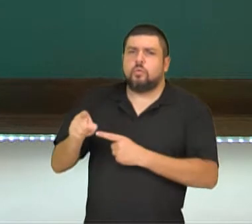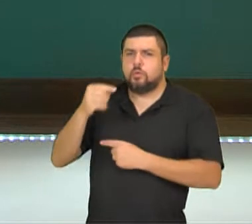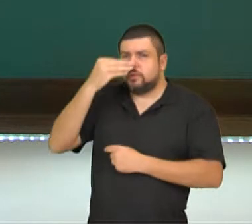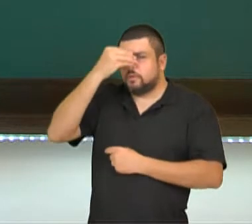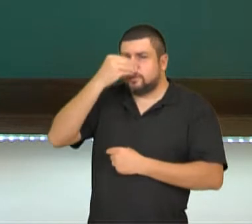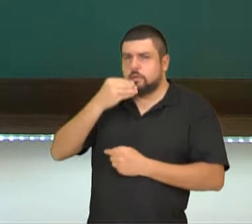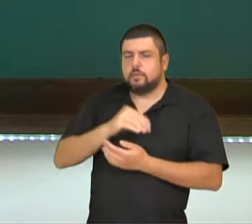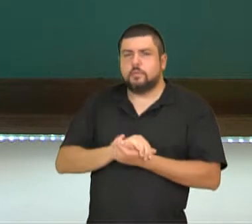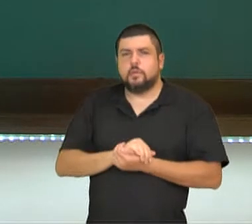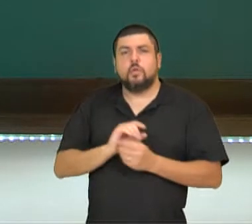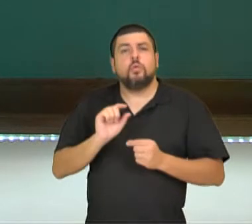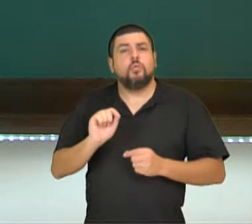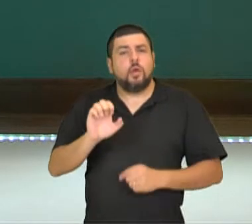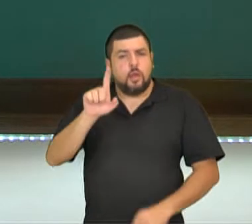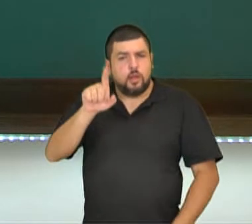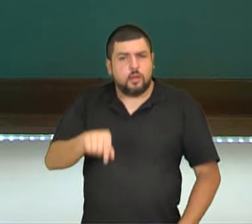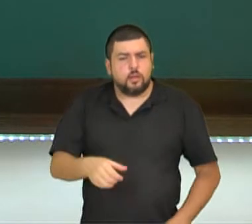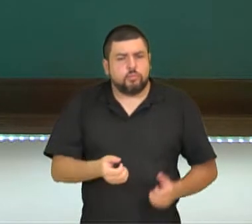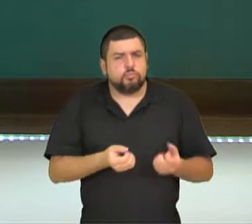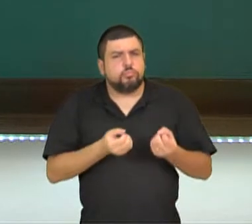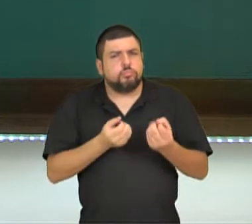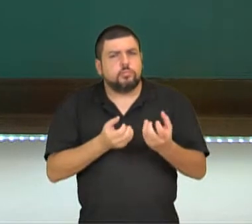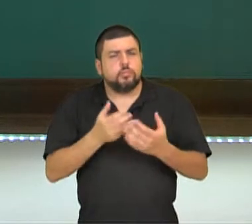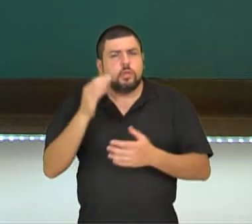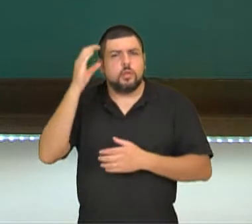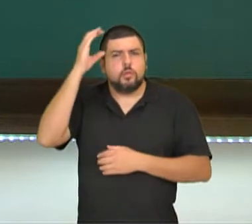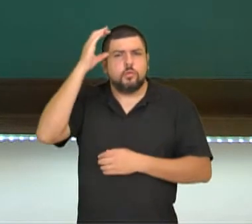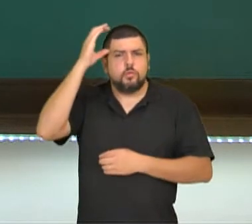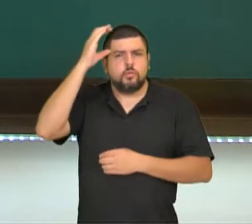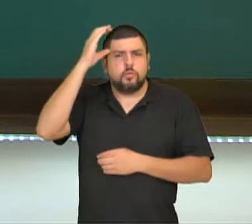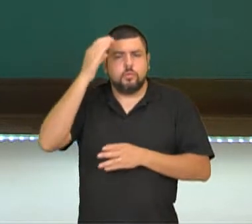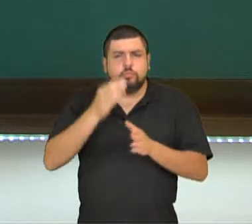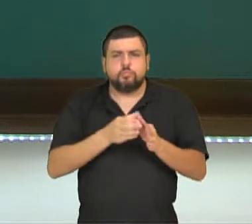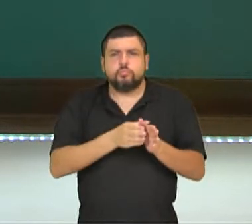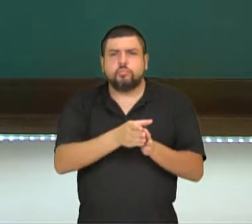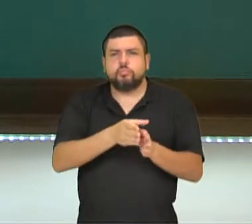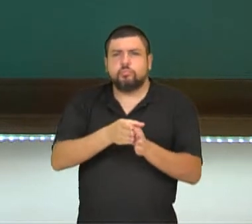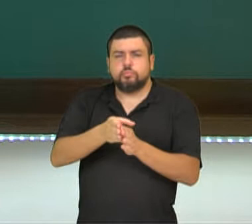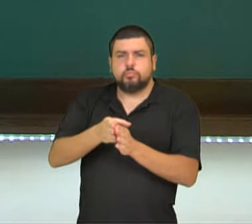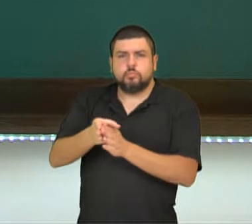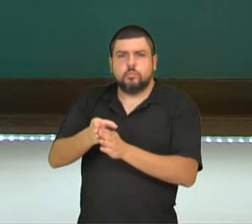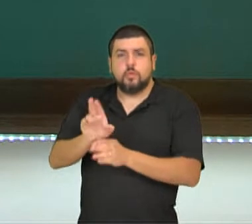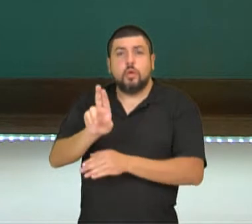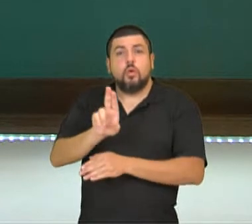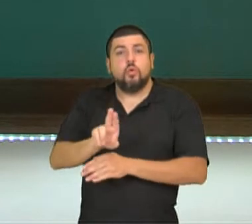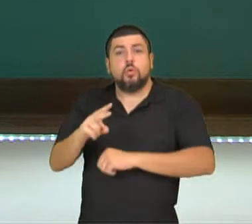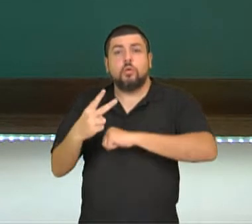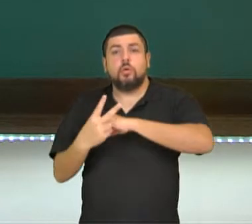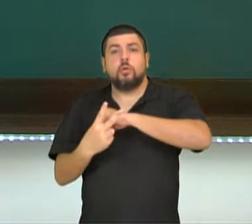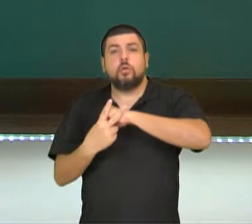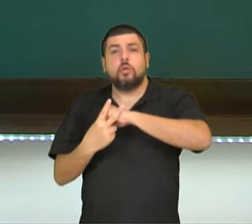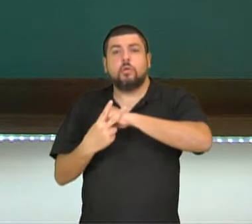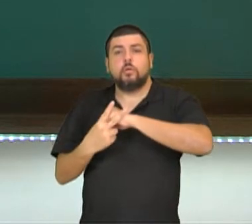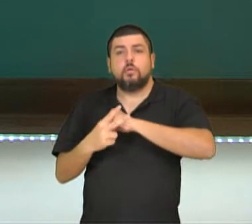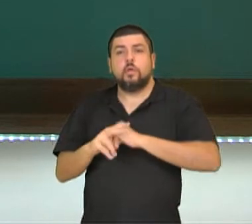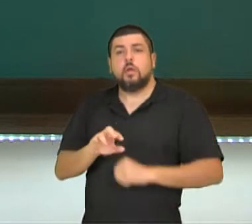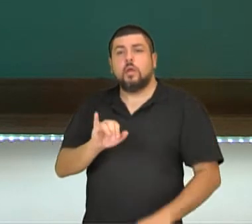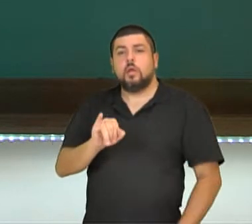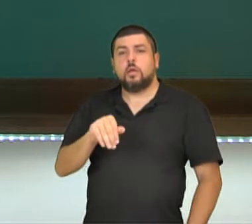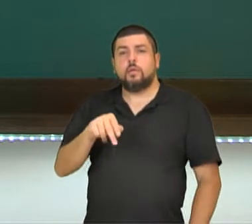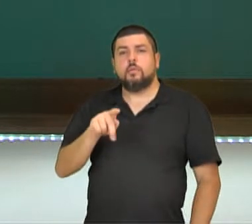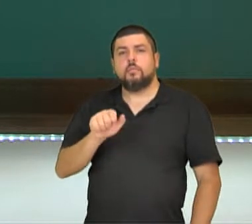de conscientização, de dar conselho, ela usou o imperativo,